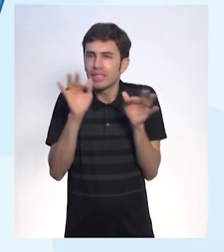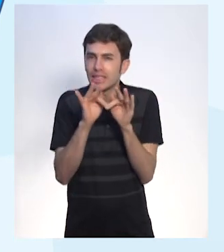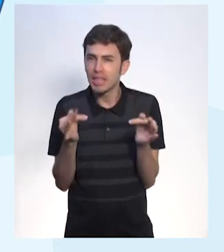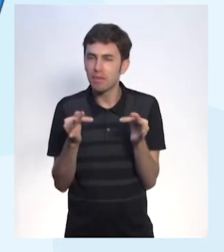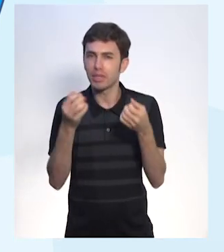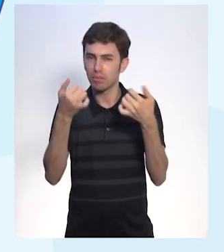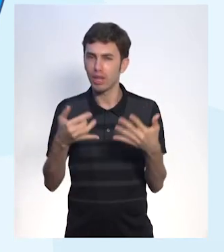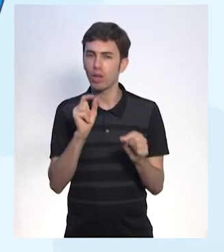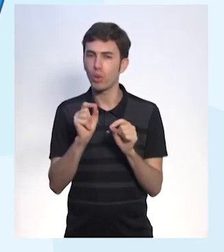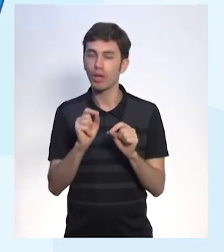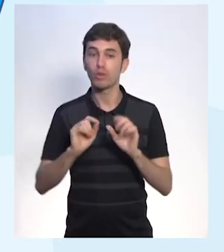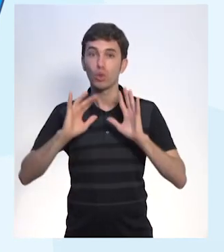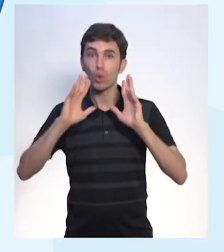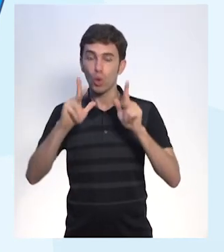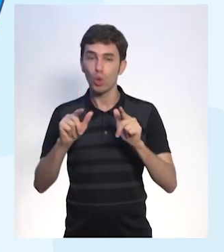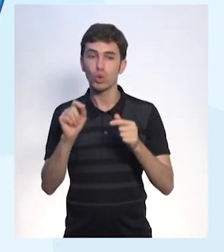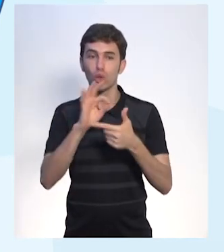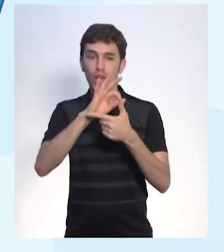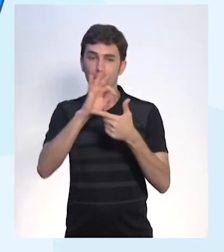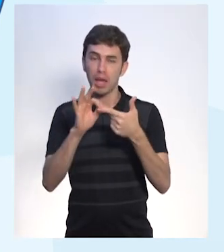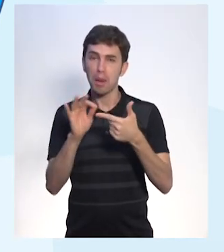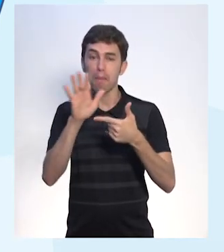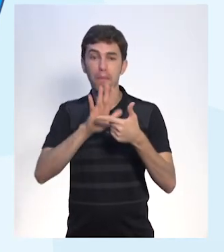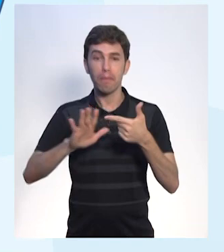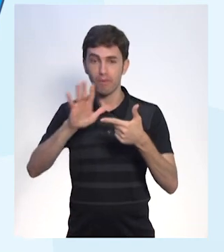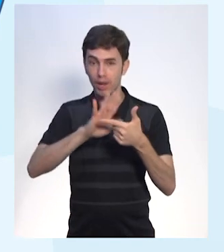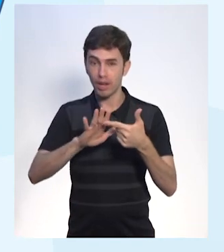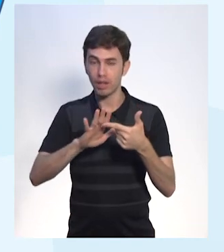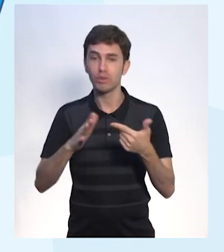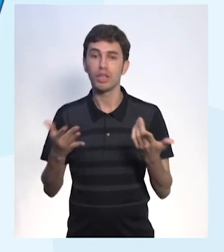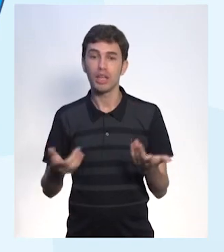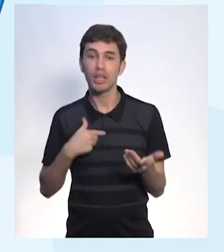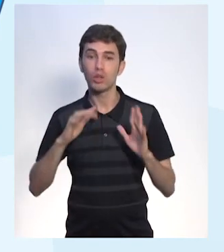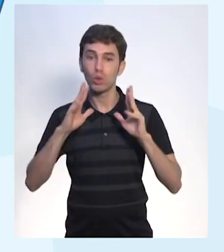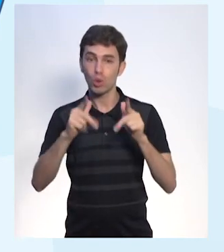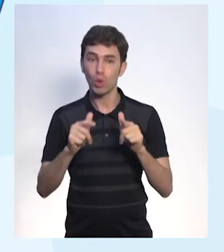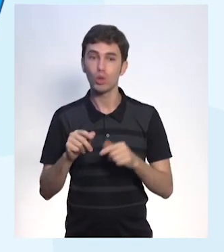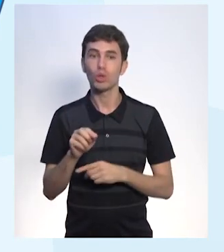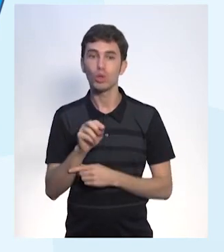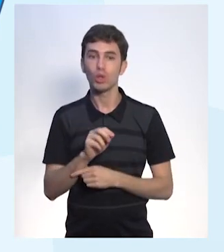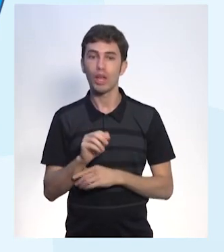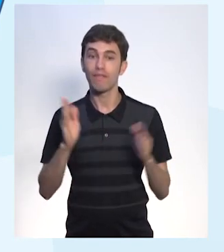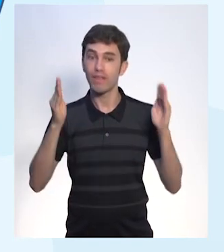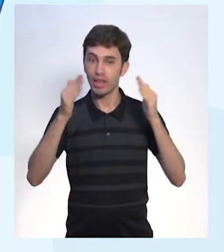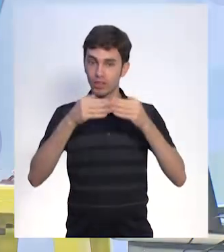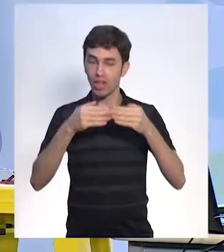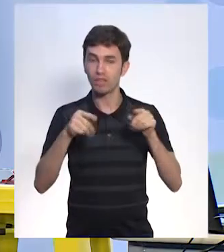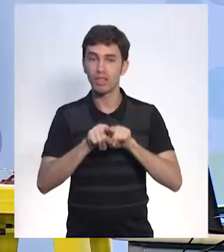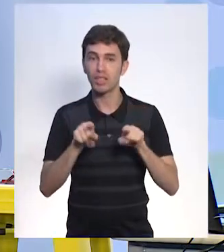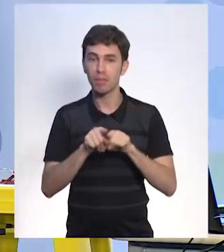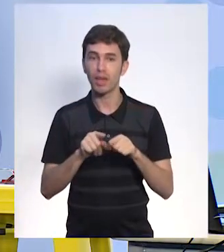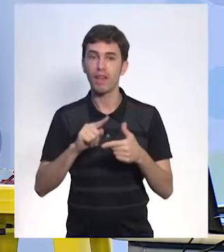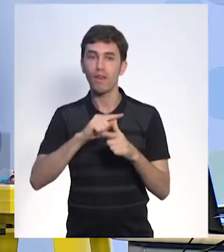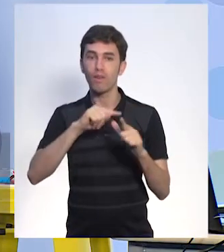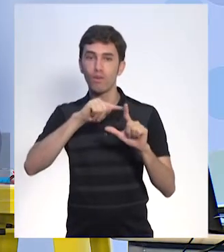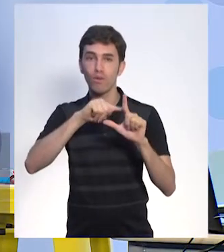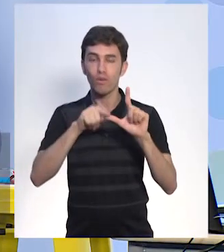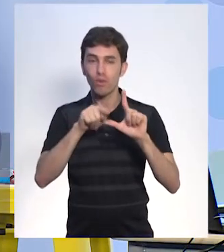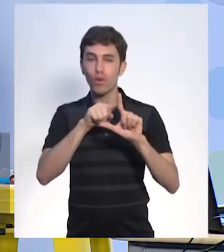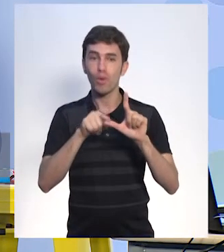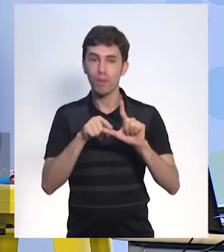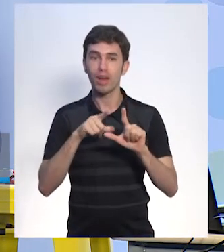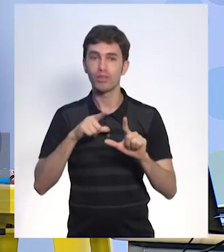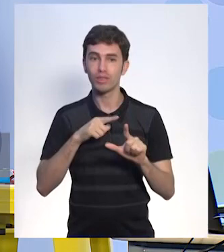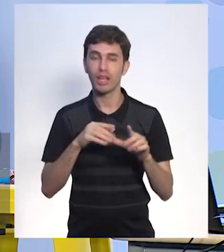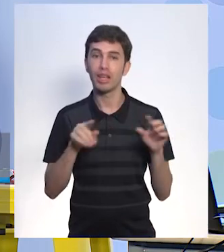por segmentos de retas, que são os lados e os ângulos. Ah, professor, eu preciso decorar todas essas coisas. Não, não precisa. O legal é que